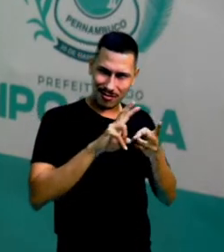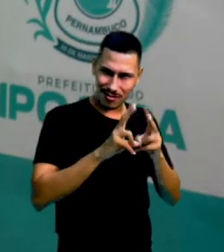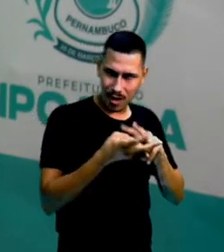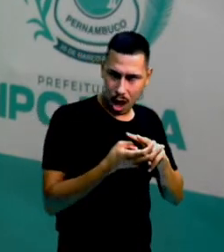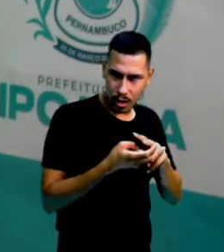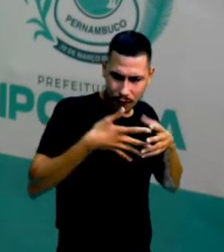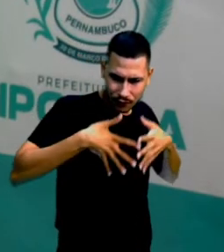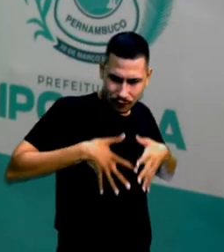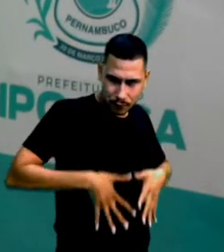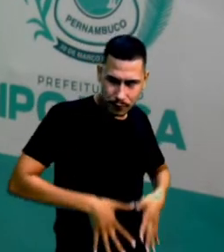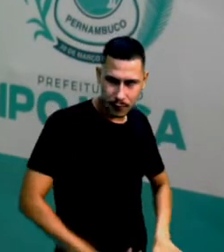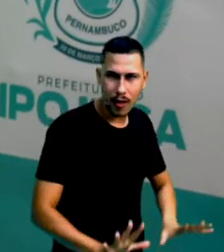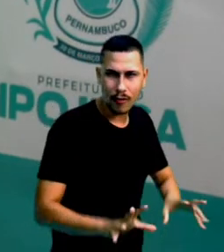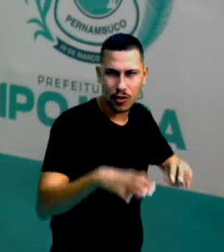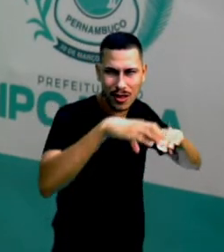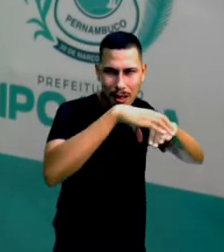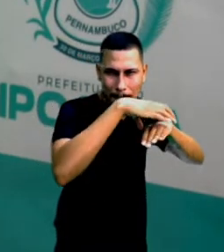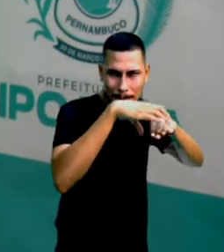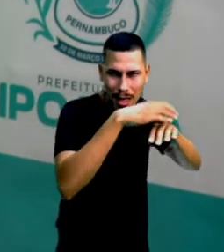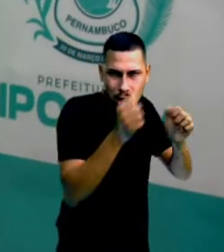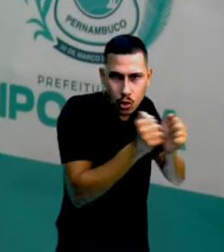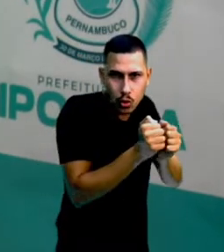E aí